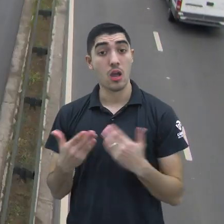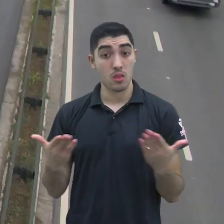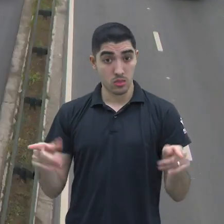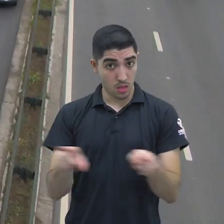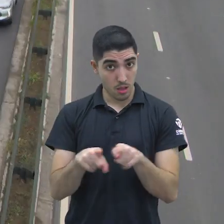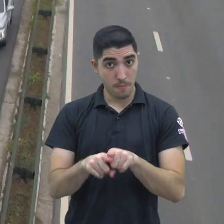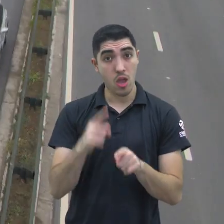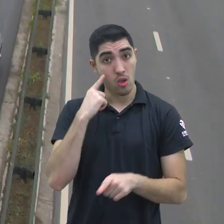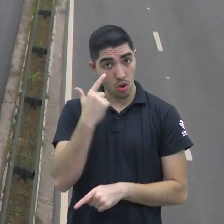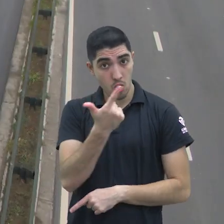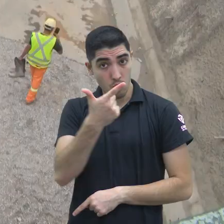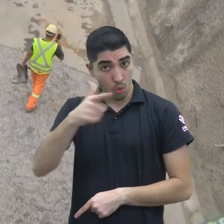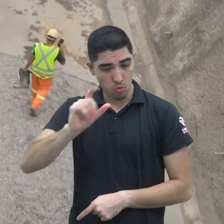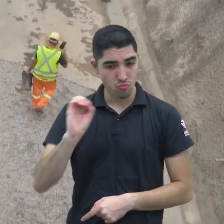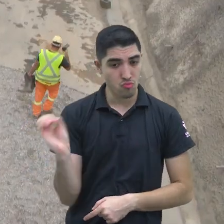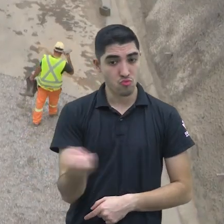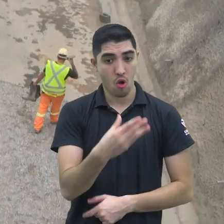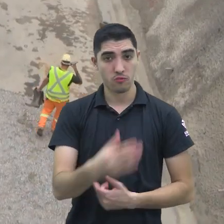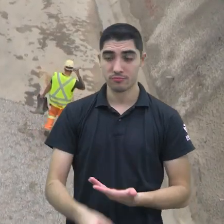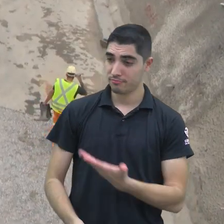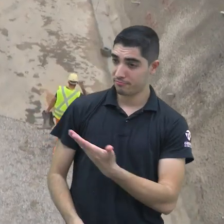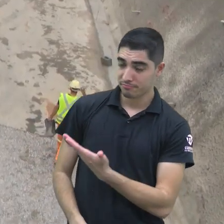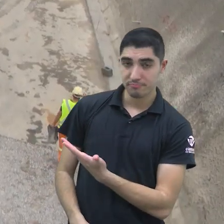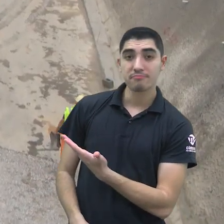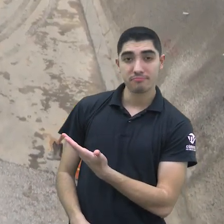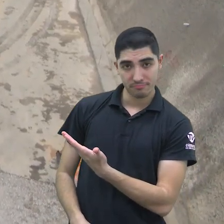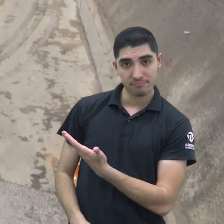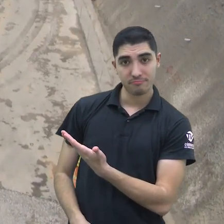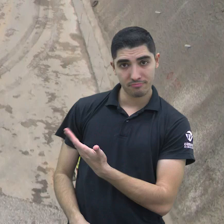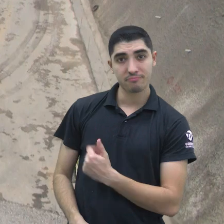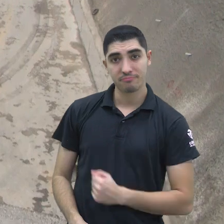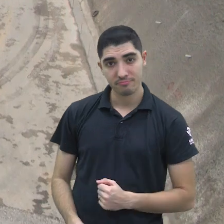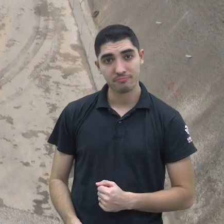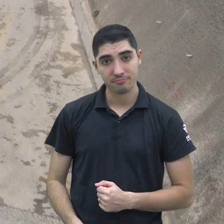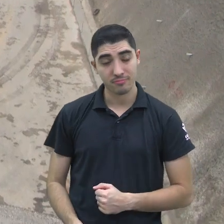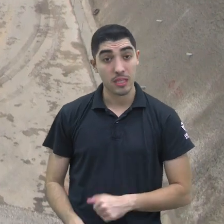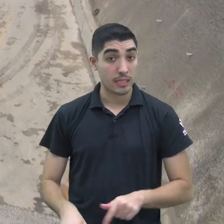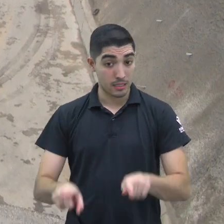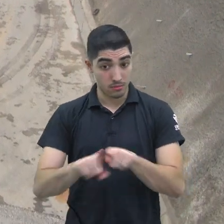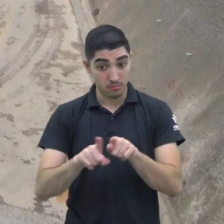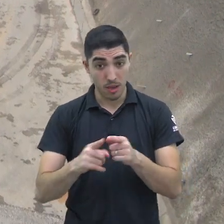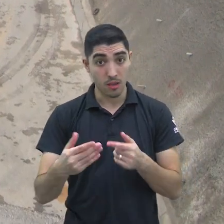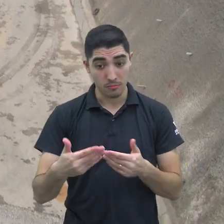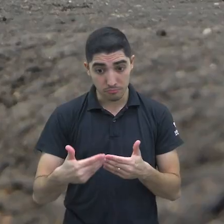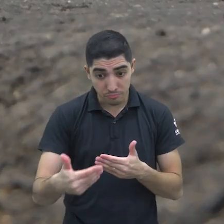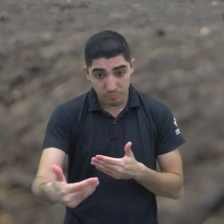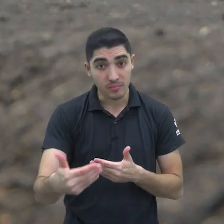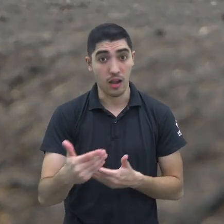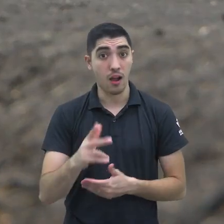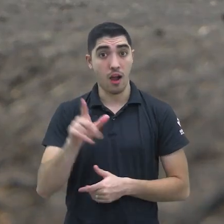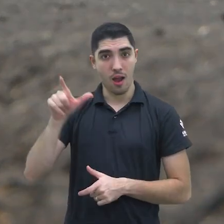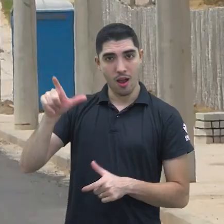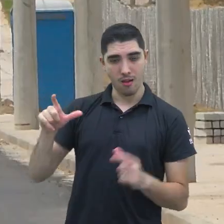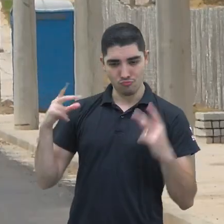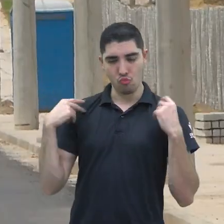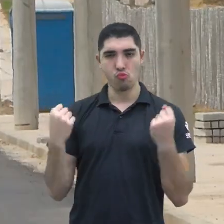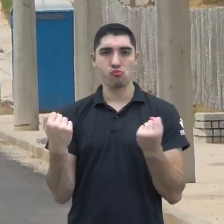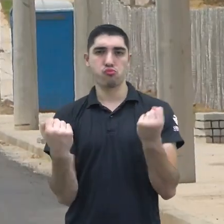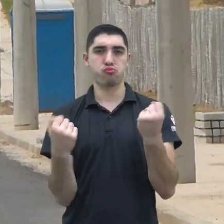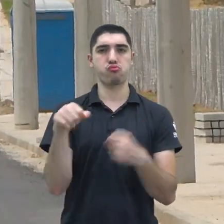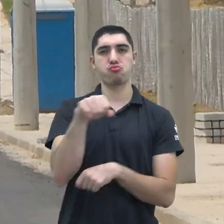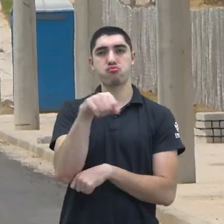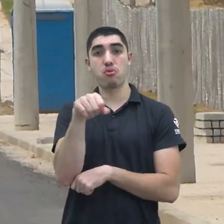anel viário de São José também está ganhando um novo acesso para a Avenida José Longo. E em breve,